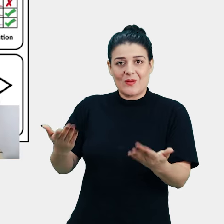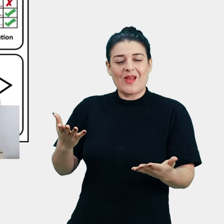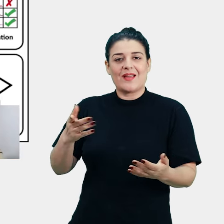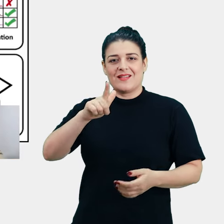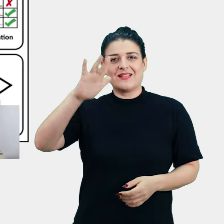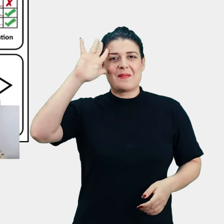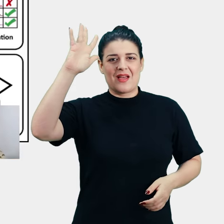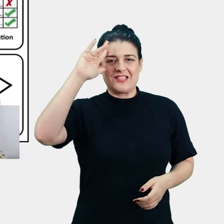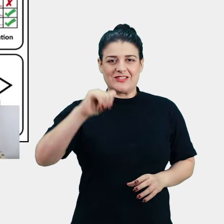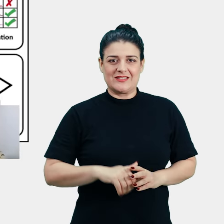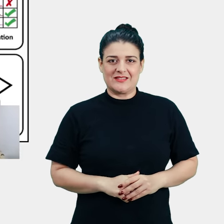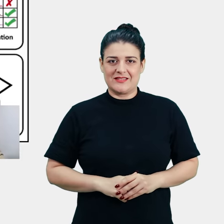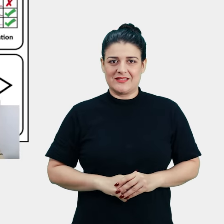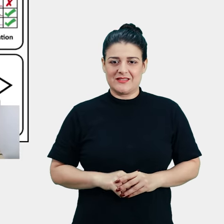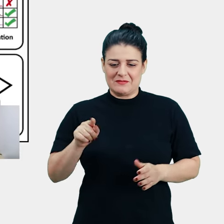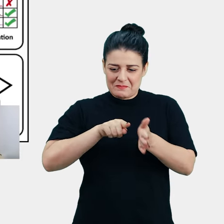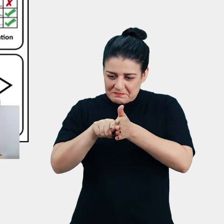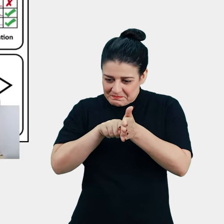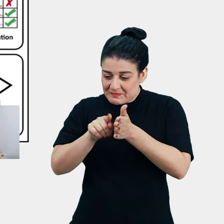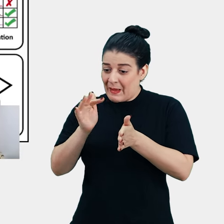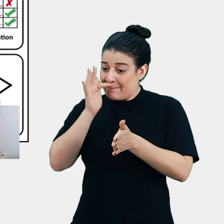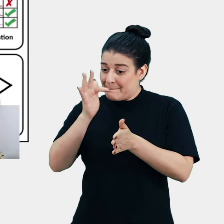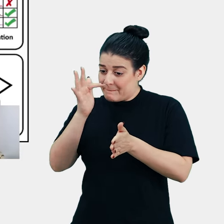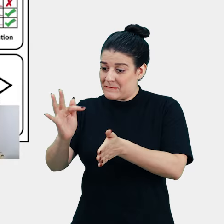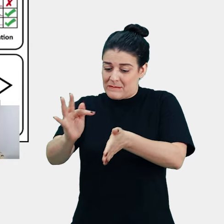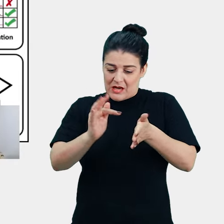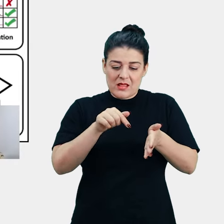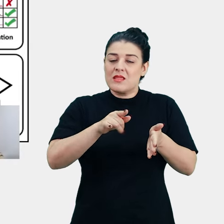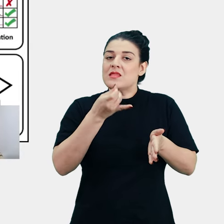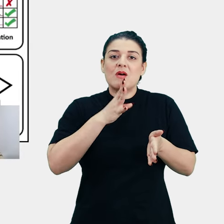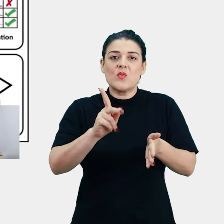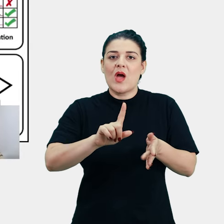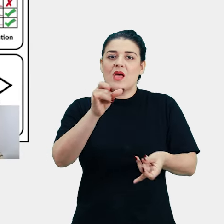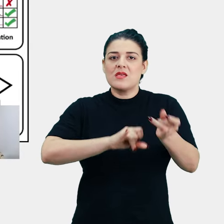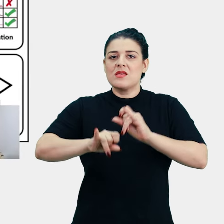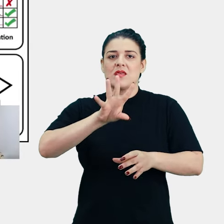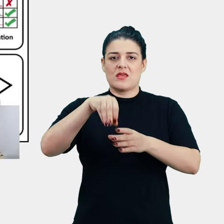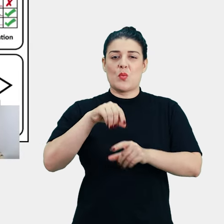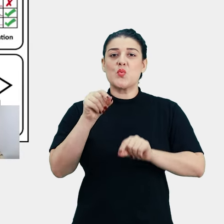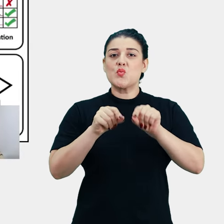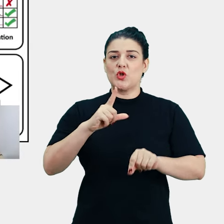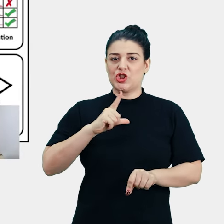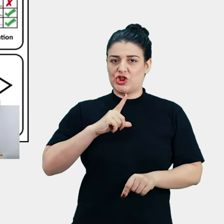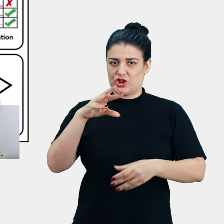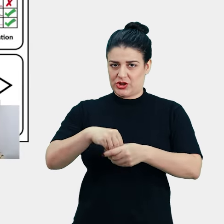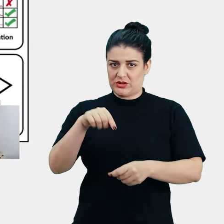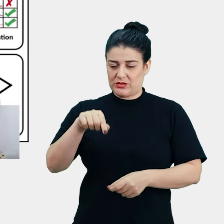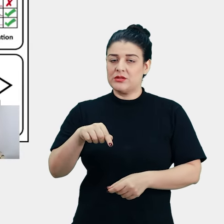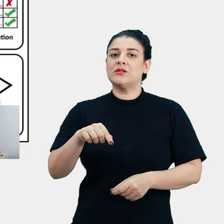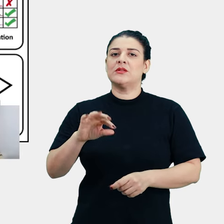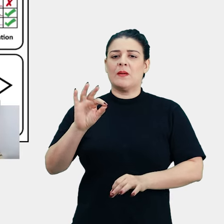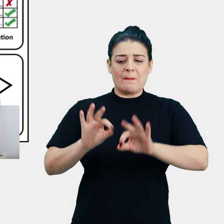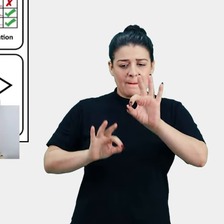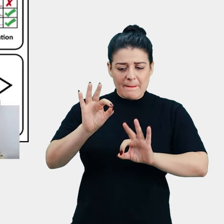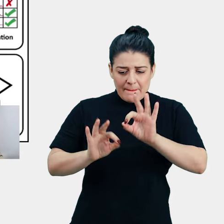Imaginem vocês aí trabalhando com uma planta onde vocês não conhecem a química, a composição química dessa planta. Vocês prepararam